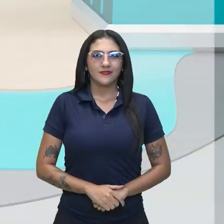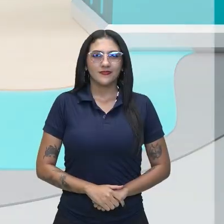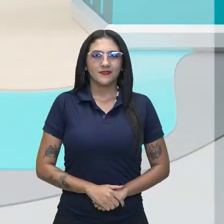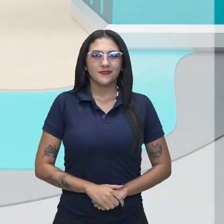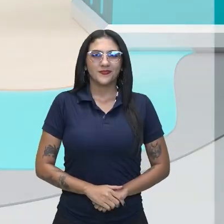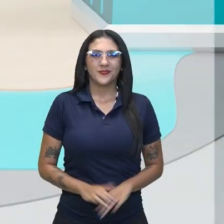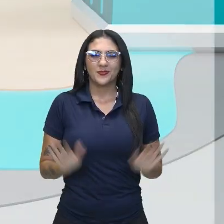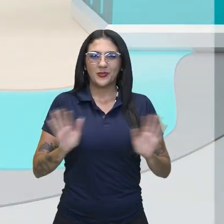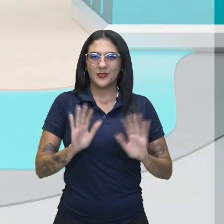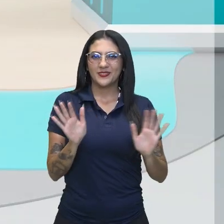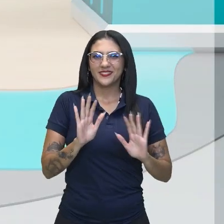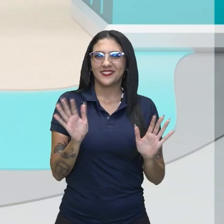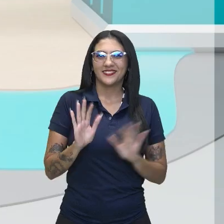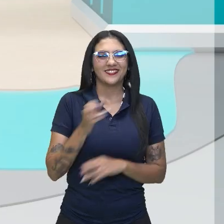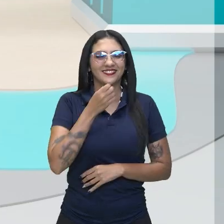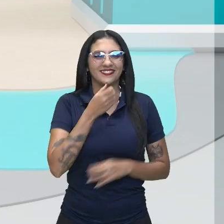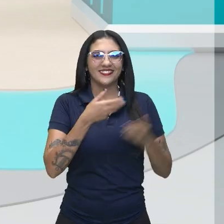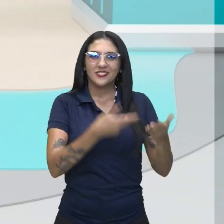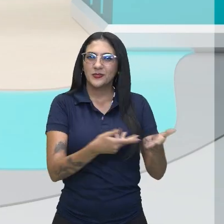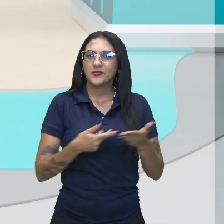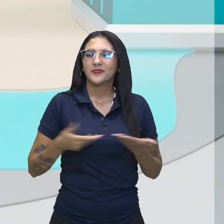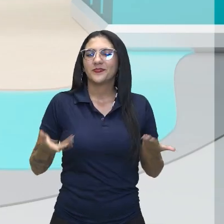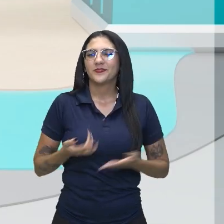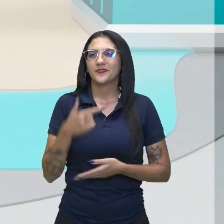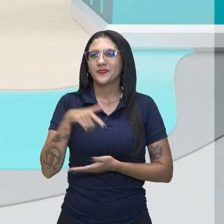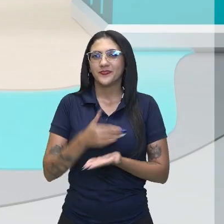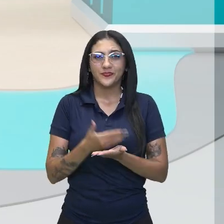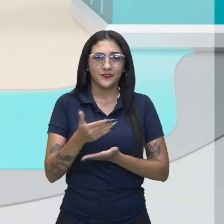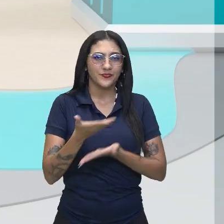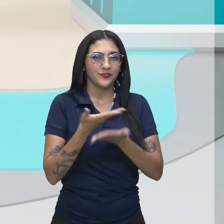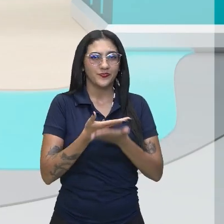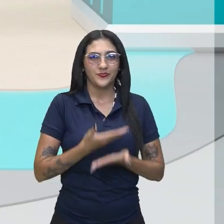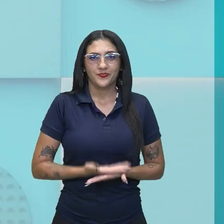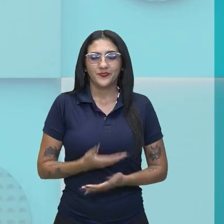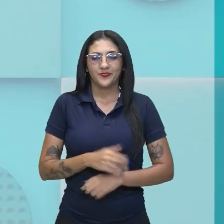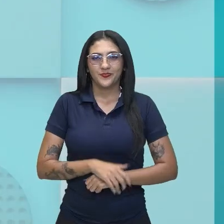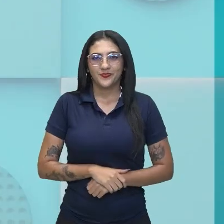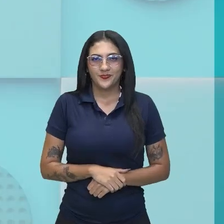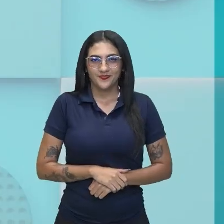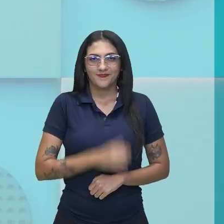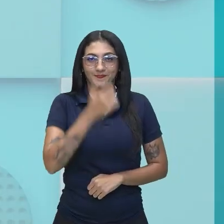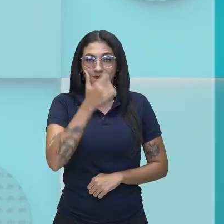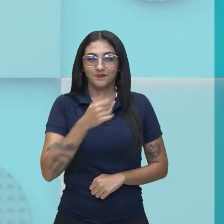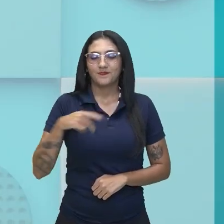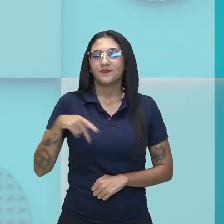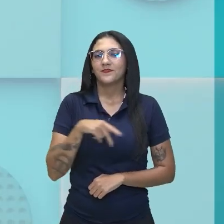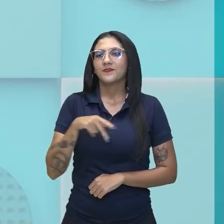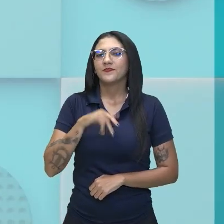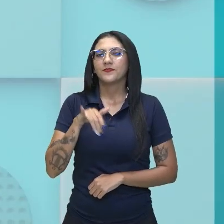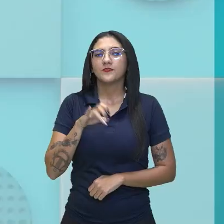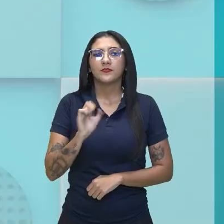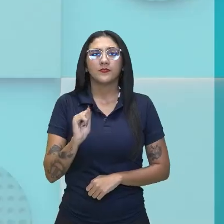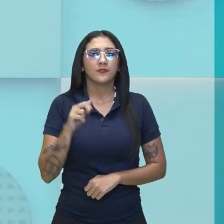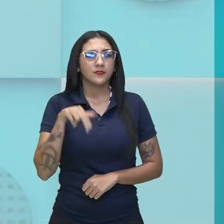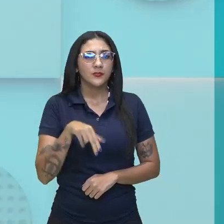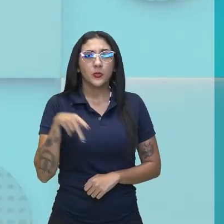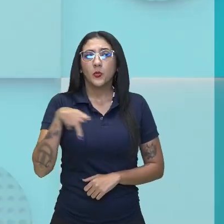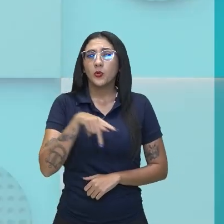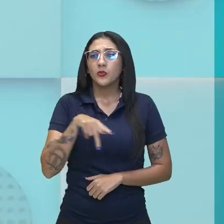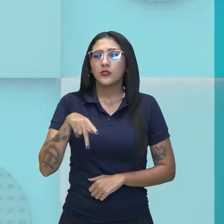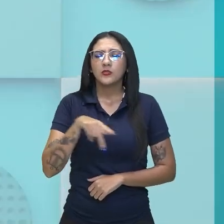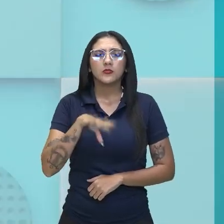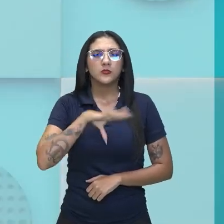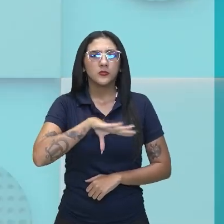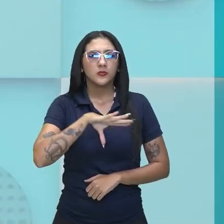Olá, olá! Sejam todos muito bem-vindos a mais uma aula do nosso componente. Eu sou o professor Jean Torres, de Língua Portuguesa, e nós